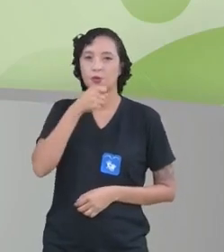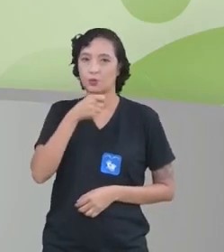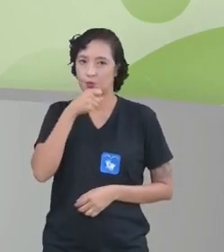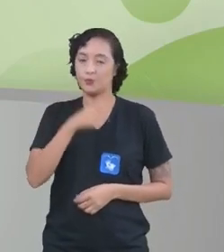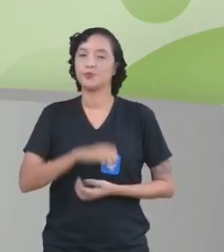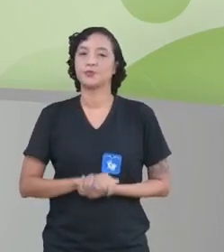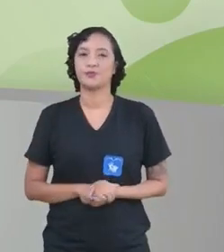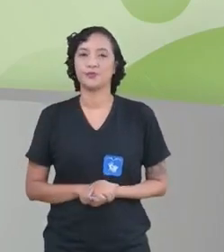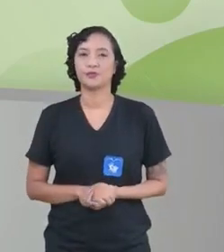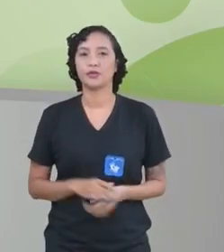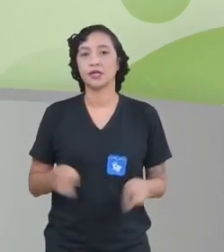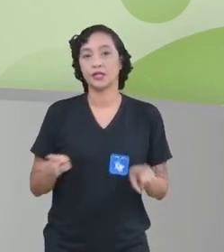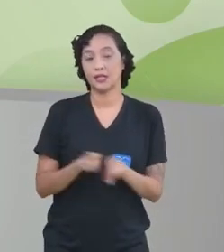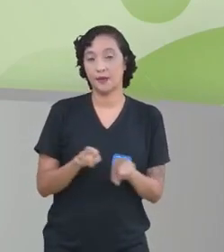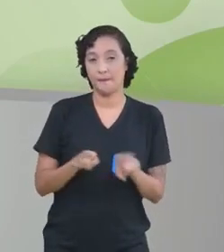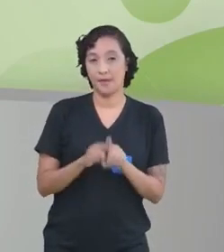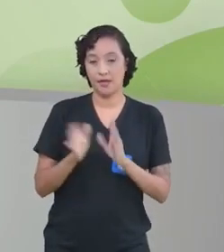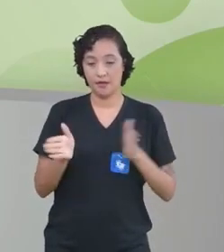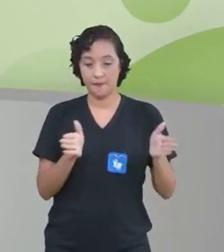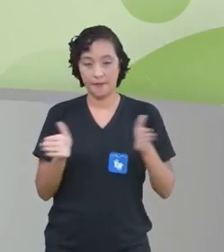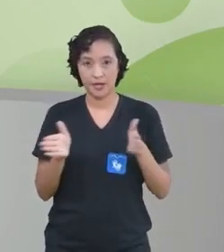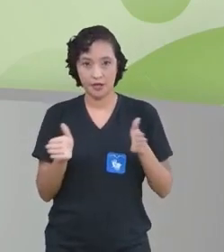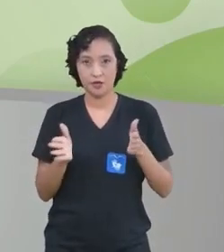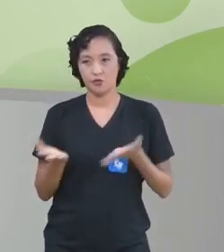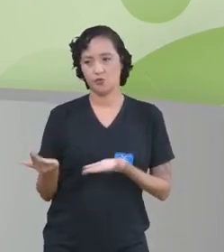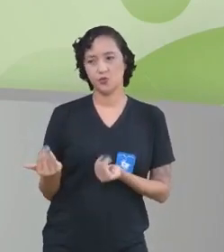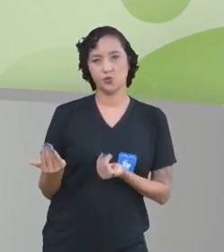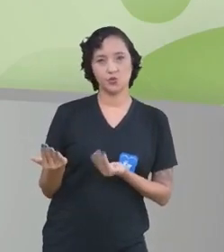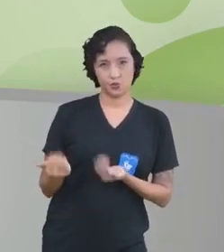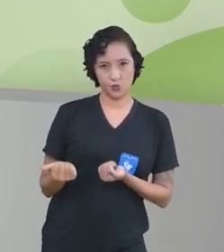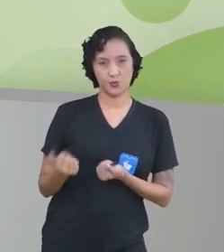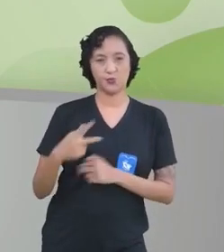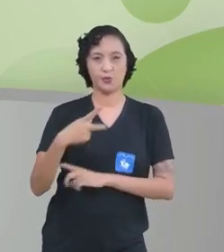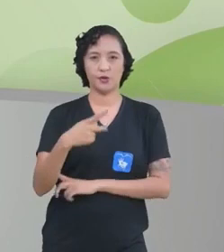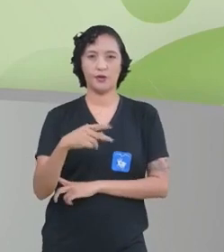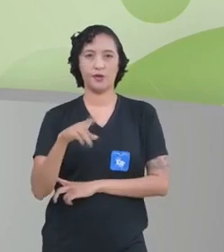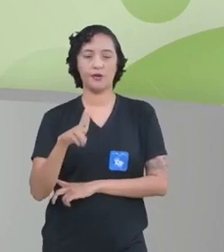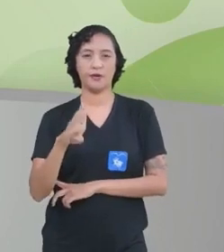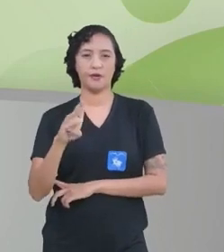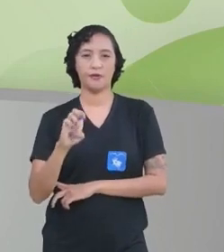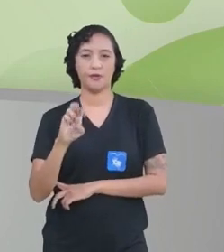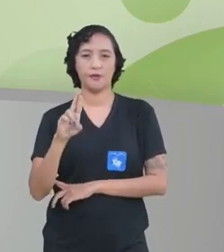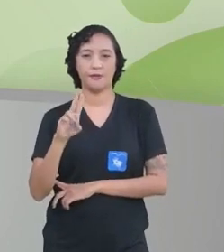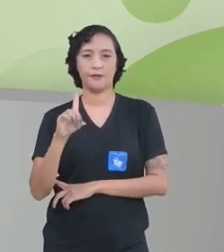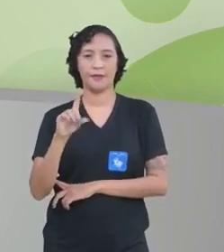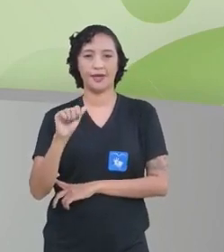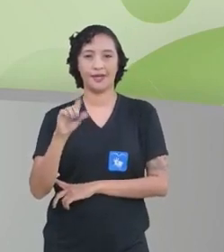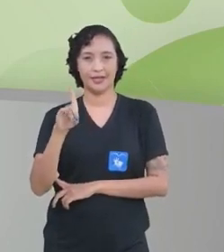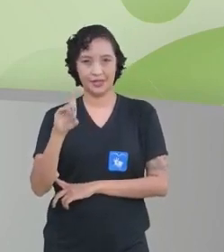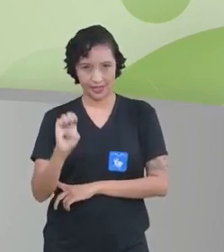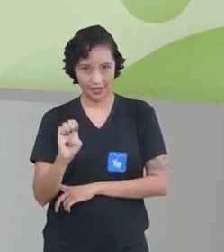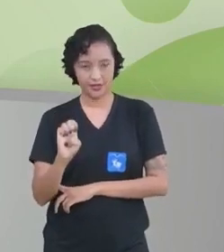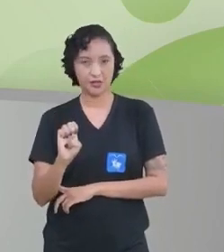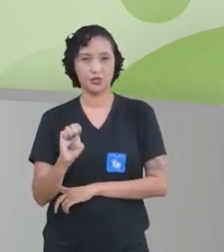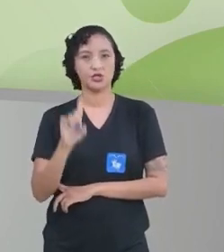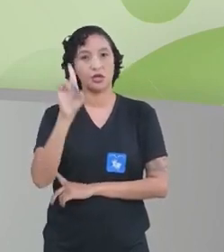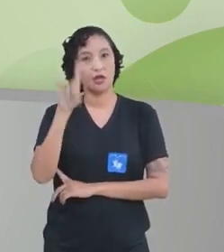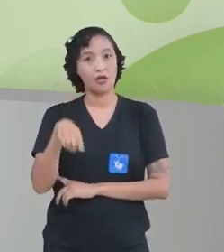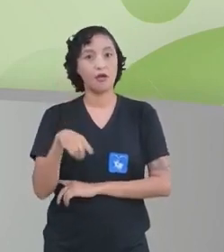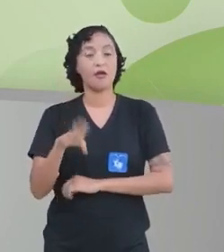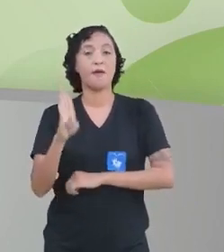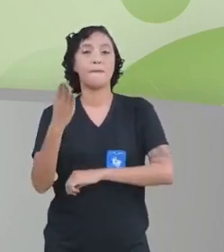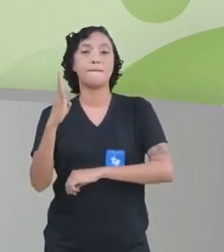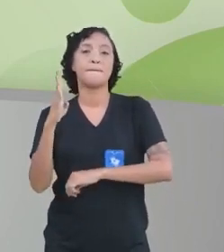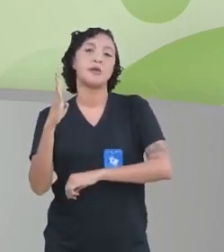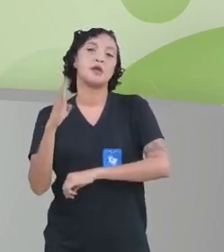que é a fase que nós também fizemos o destaque na fase da adolescência, ela é um componente biológico. Por